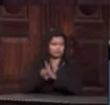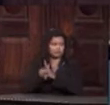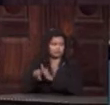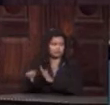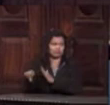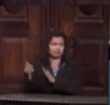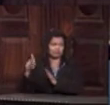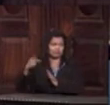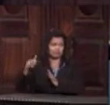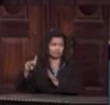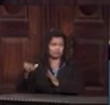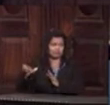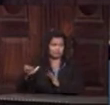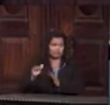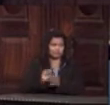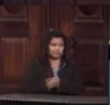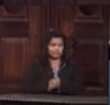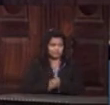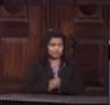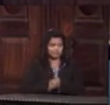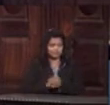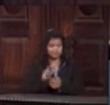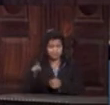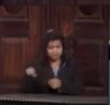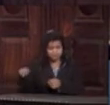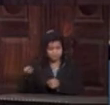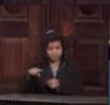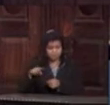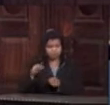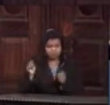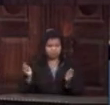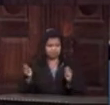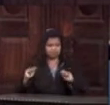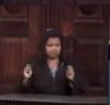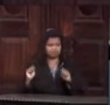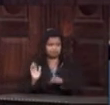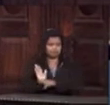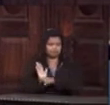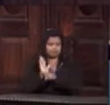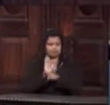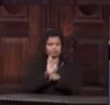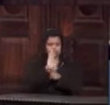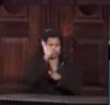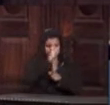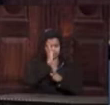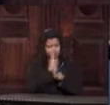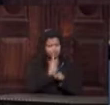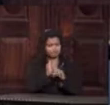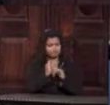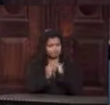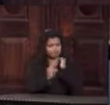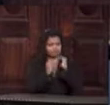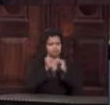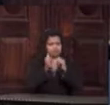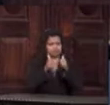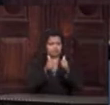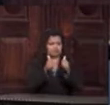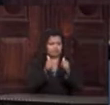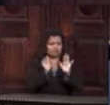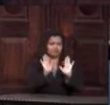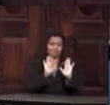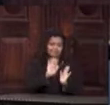que permitiriam ao brasil progressivamente dar uma importante virada